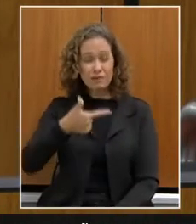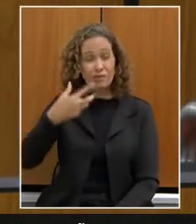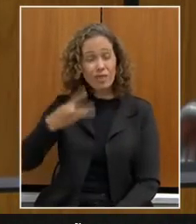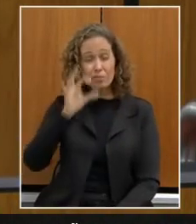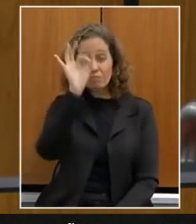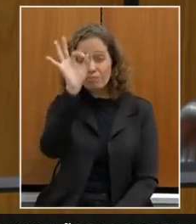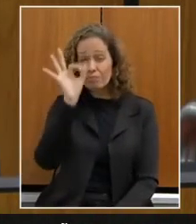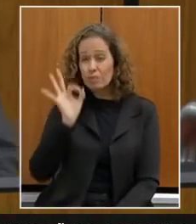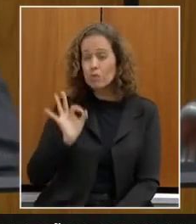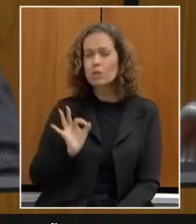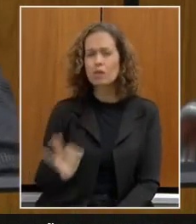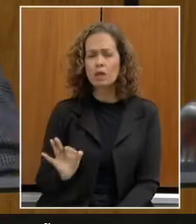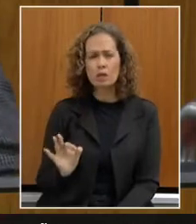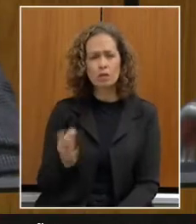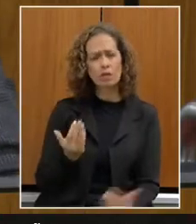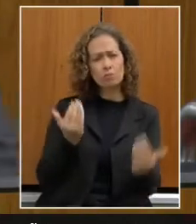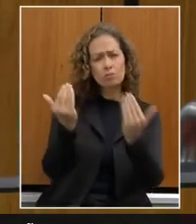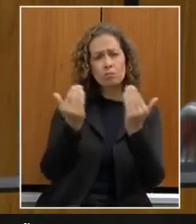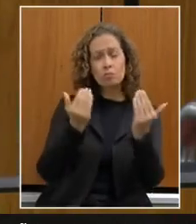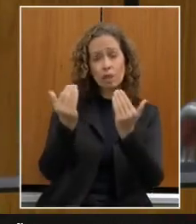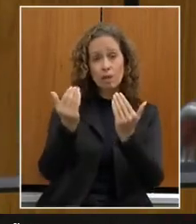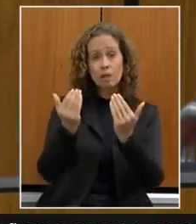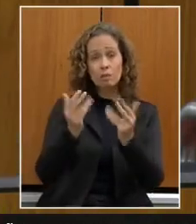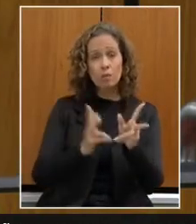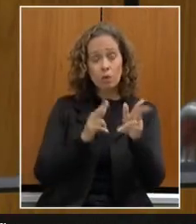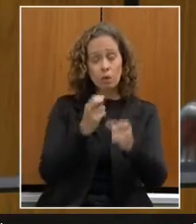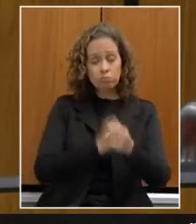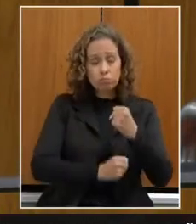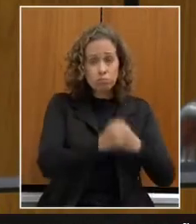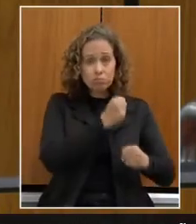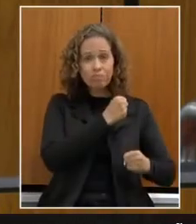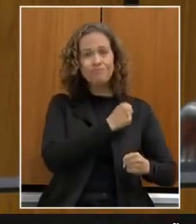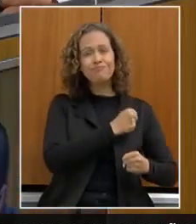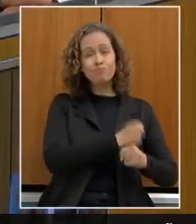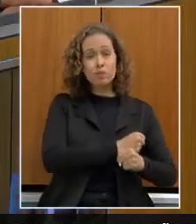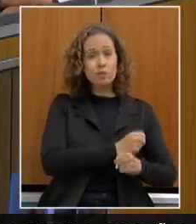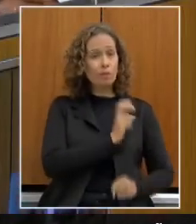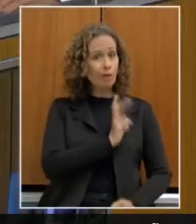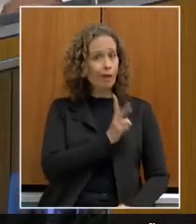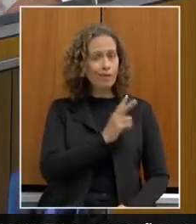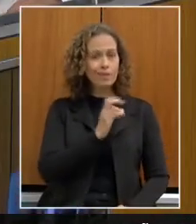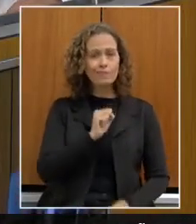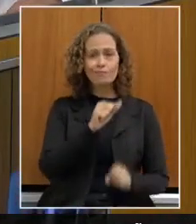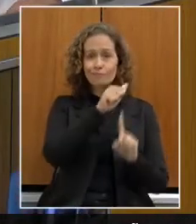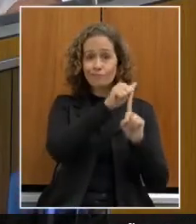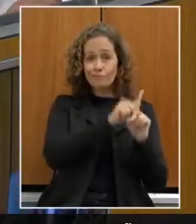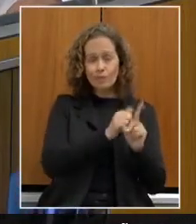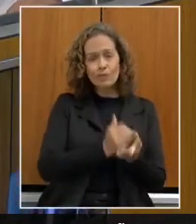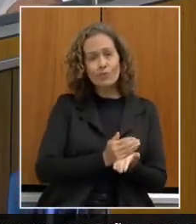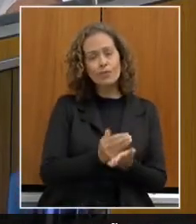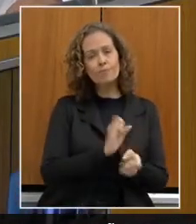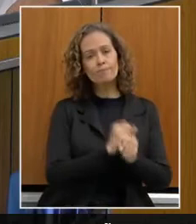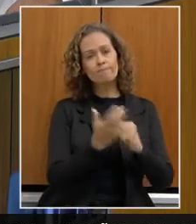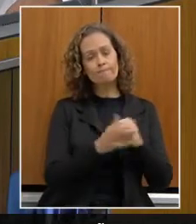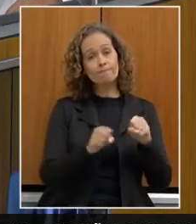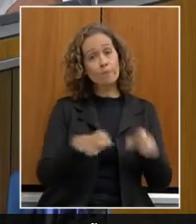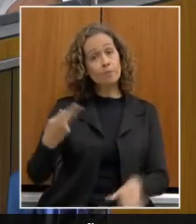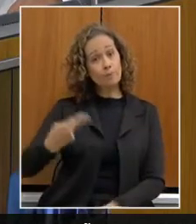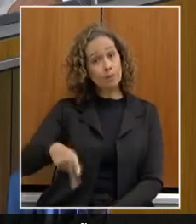ao mesmo bimestre de 2020 ainda no início da pandemia aqui no Brasil